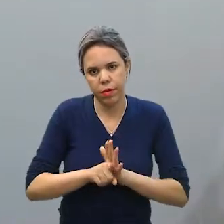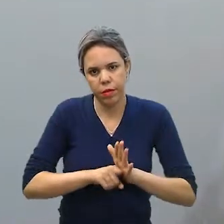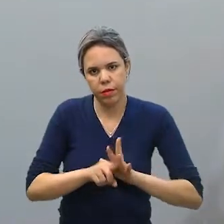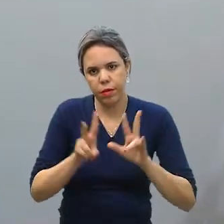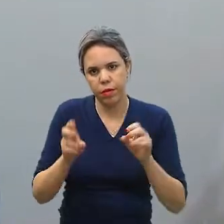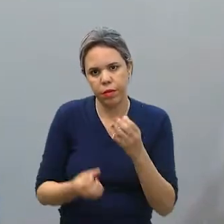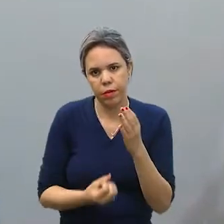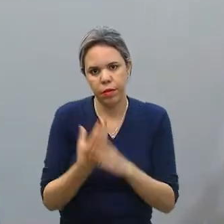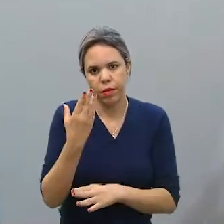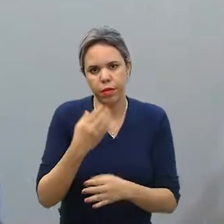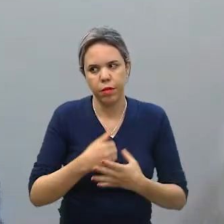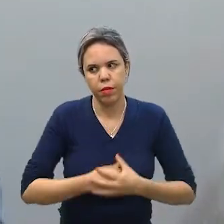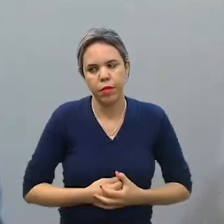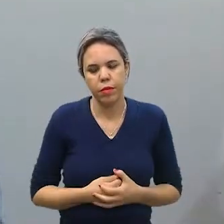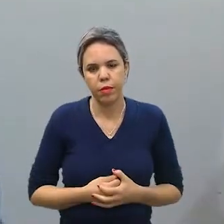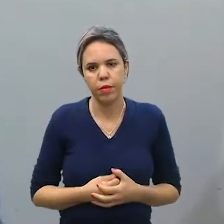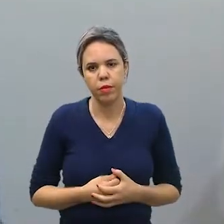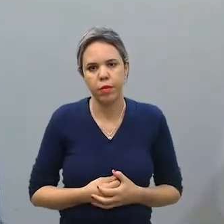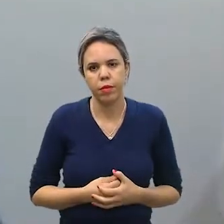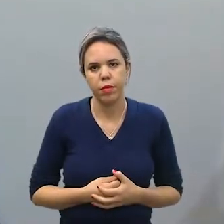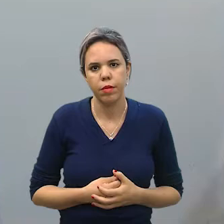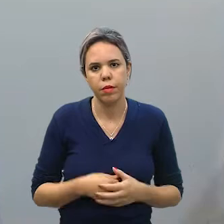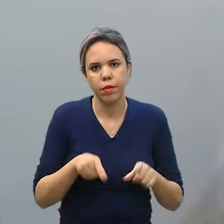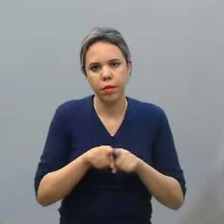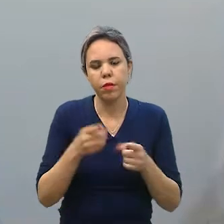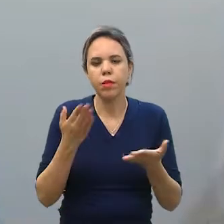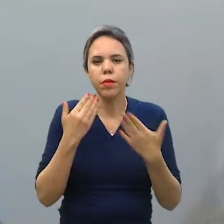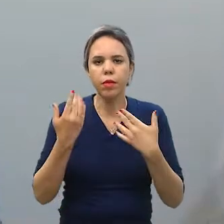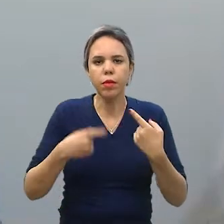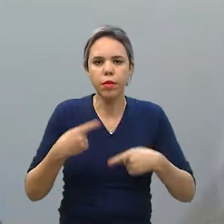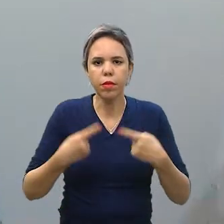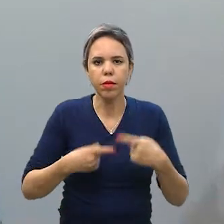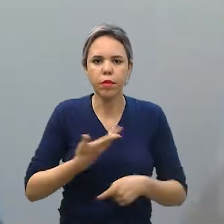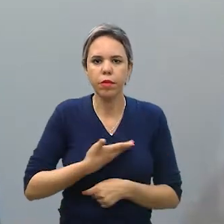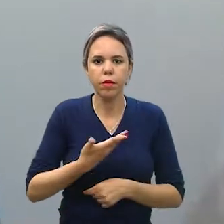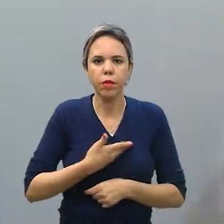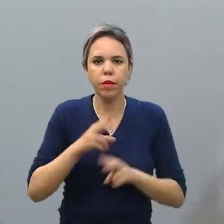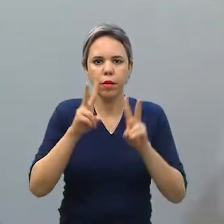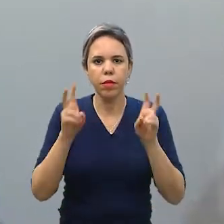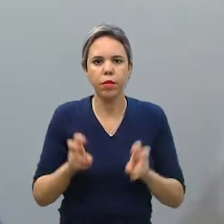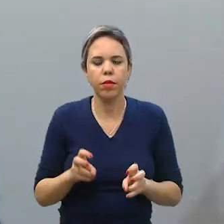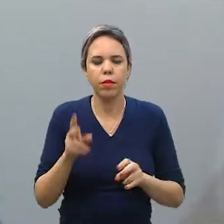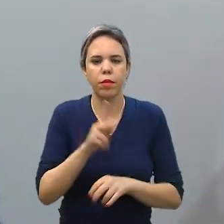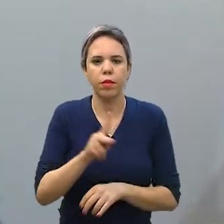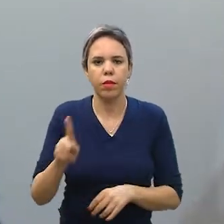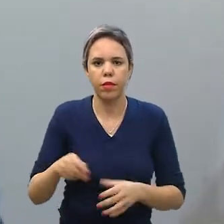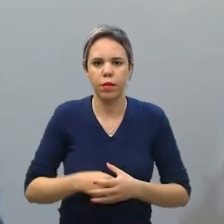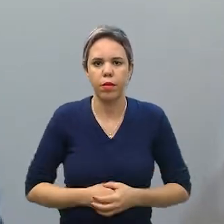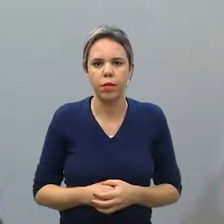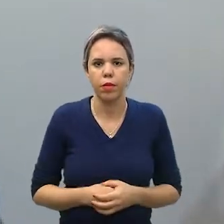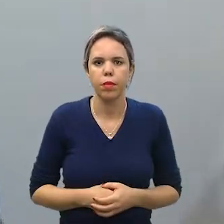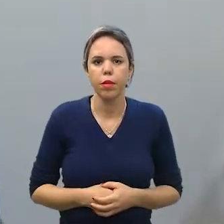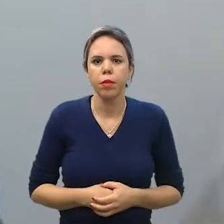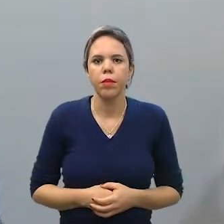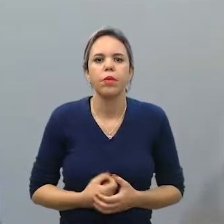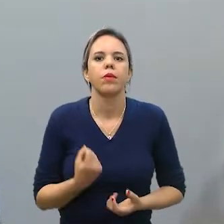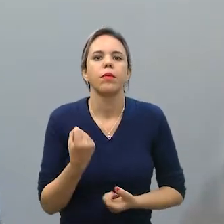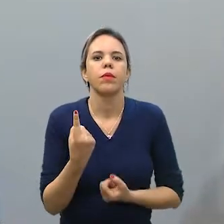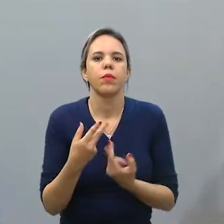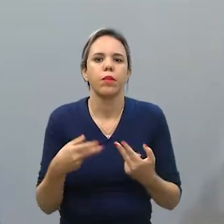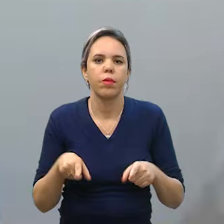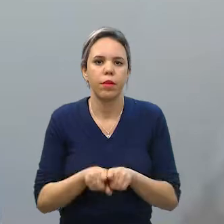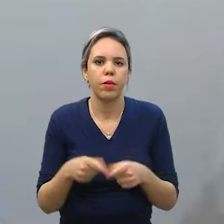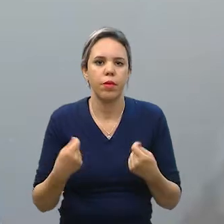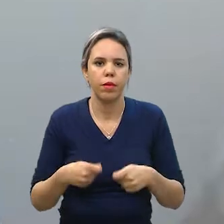sobre a criação dessa obra e também discutir com os colegas a respeito disso, né? Discutir com os professores. Uma das coisas que a